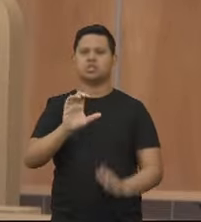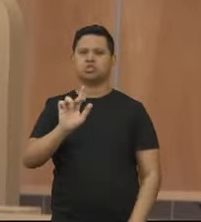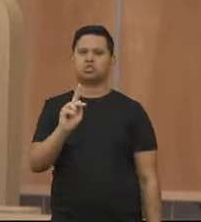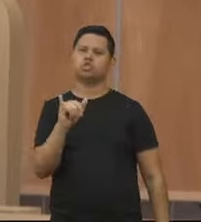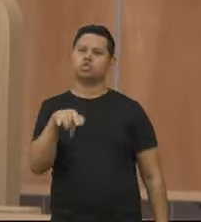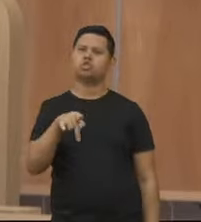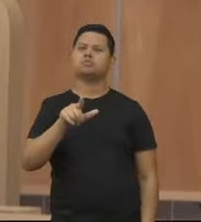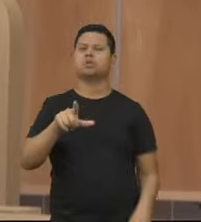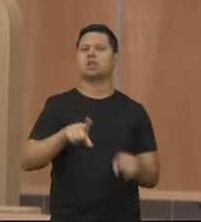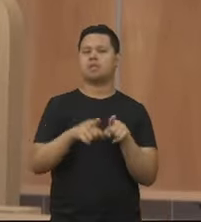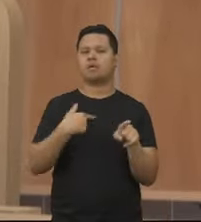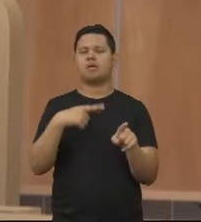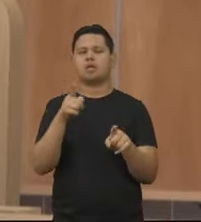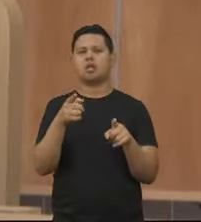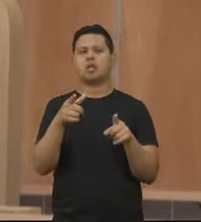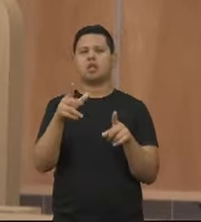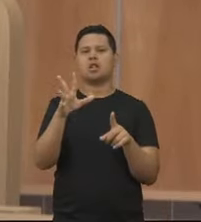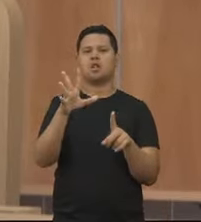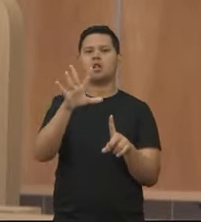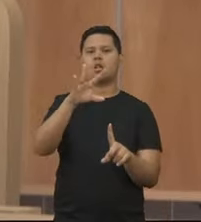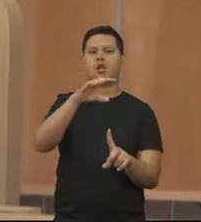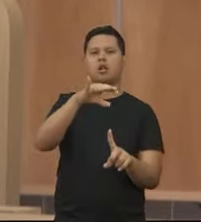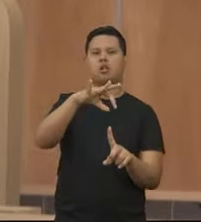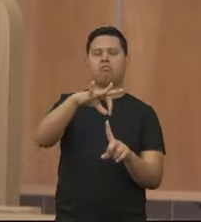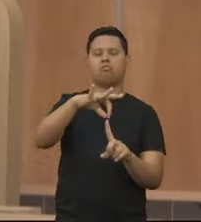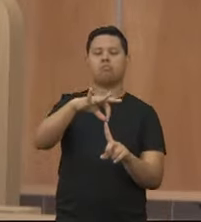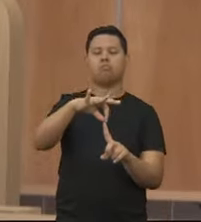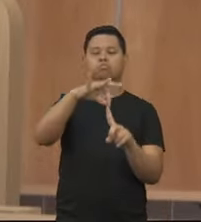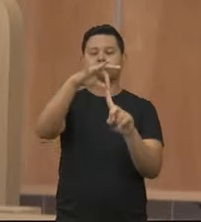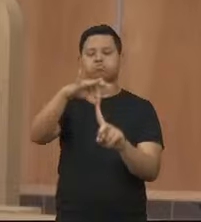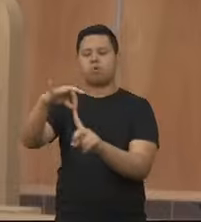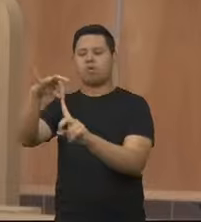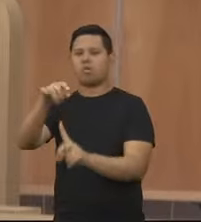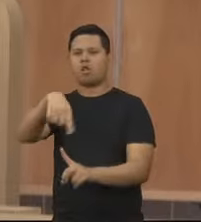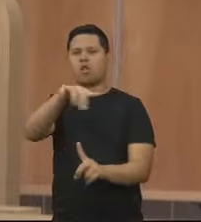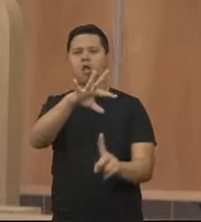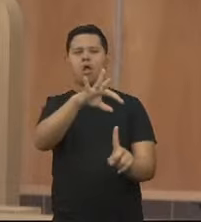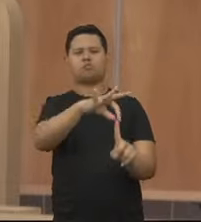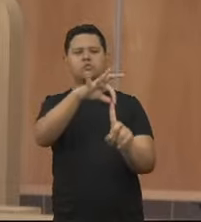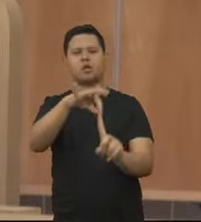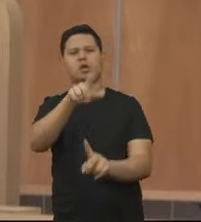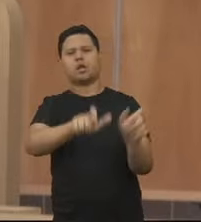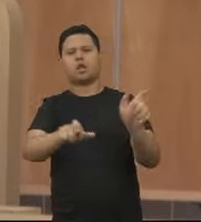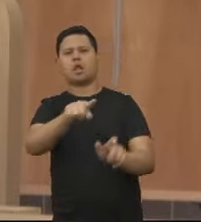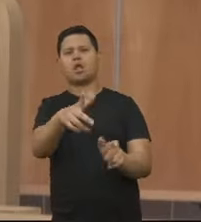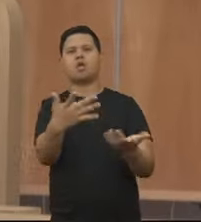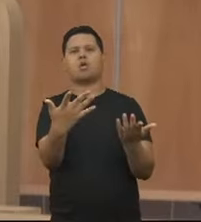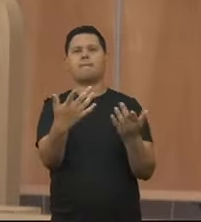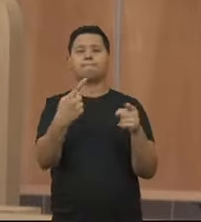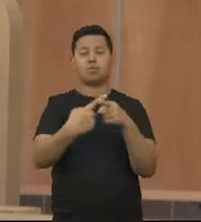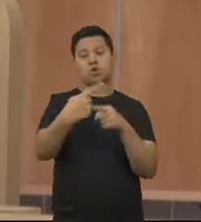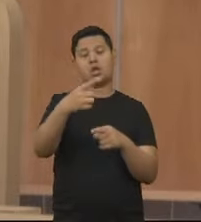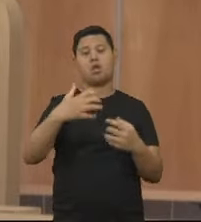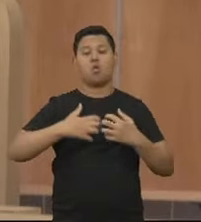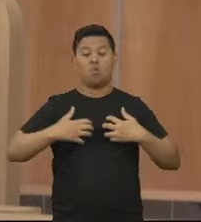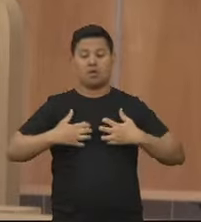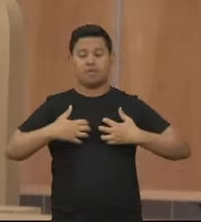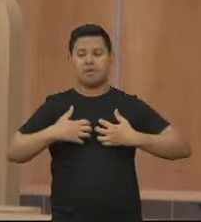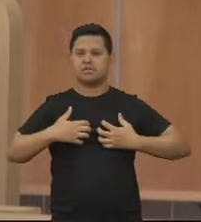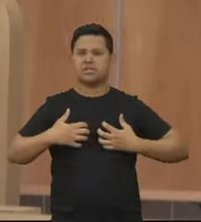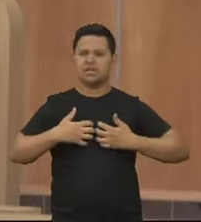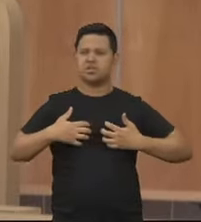e a gente poder localizar. Porque o cavalo é inocente. E é triste a gente ver um cavalo